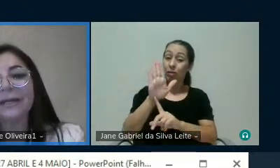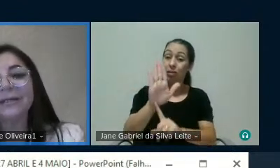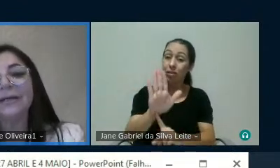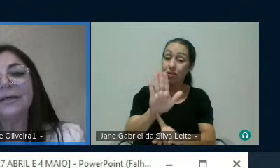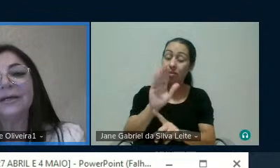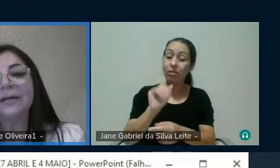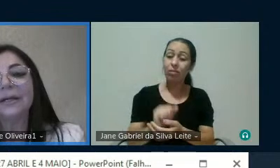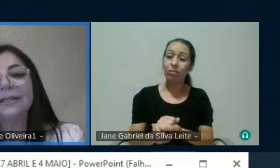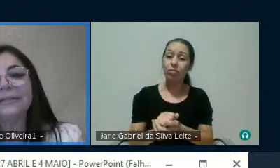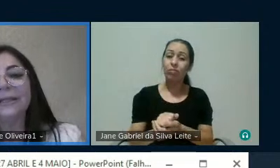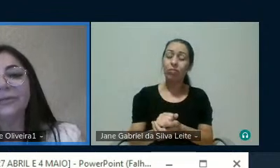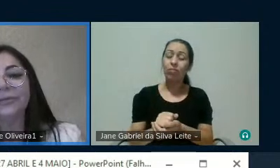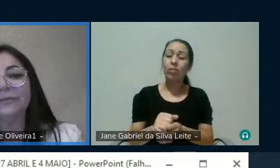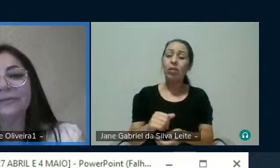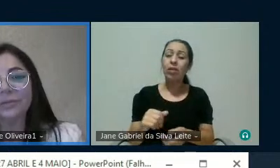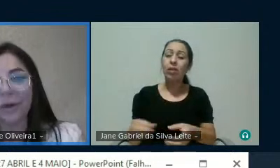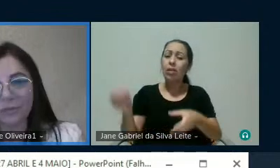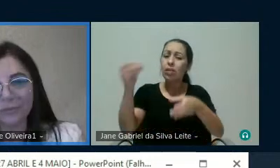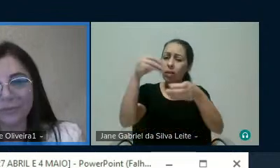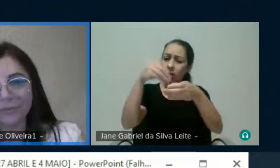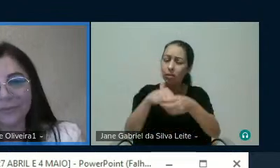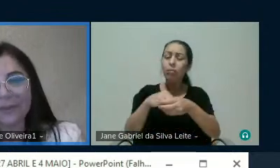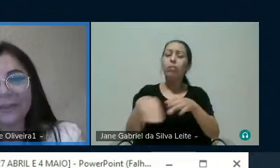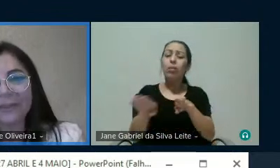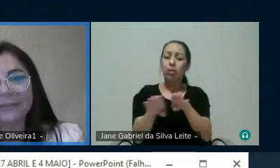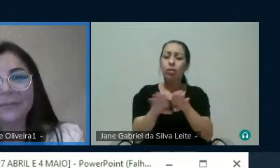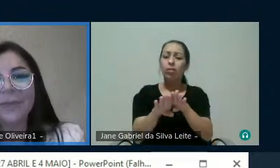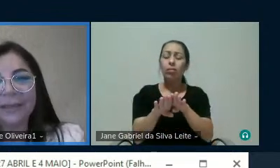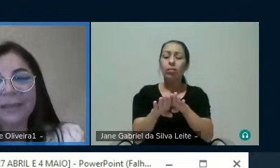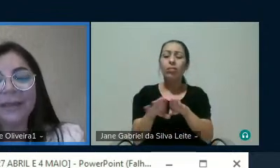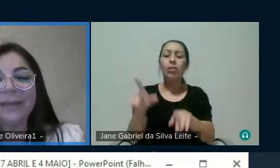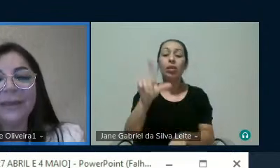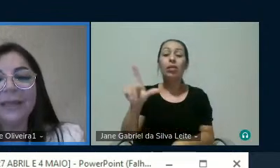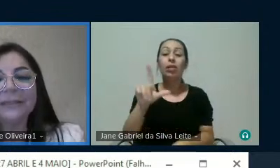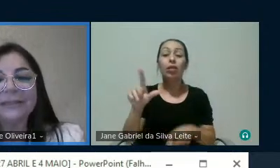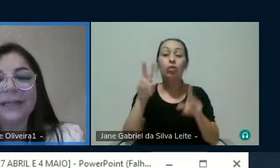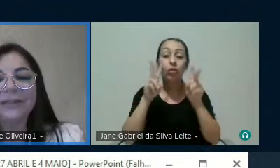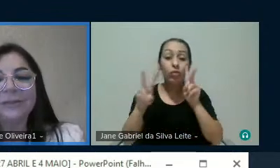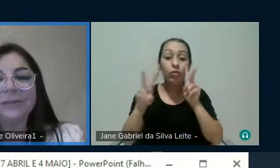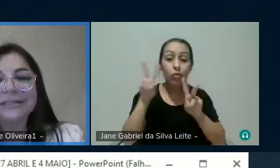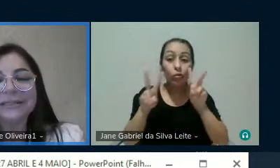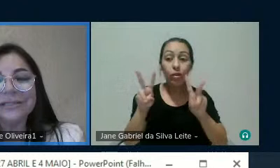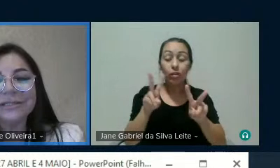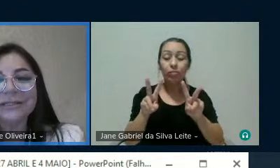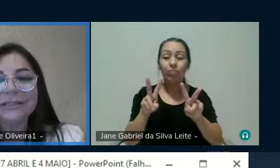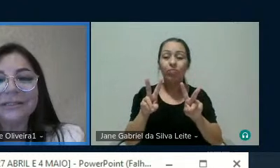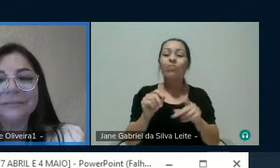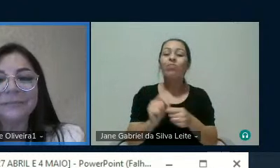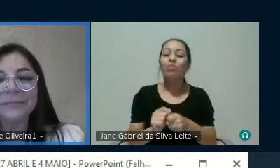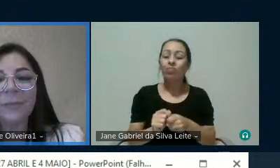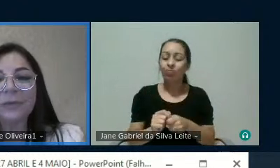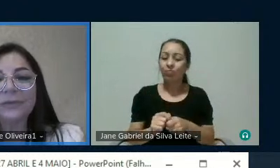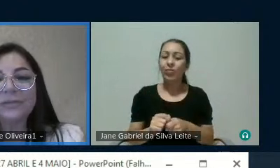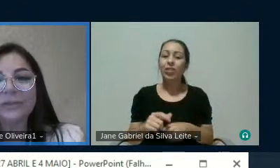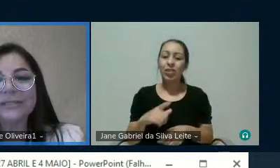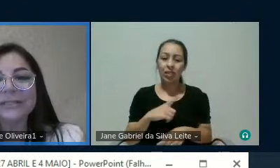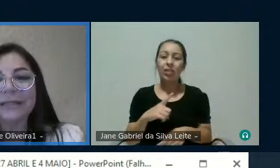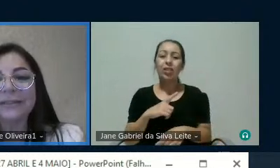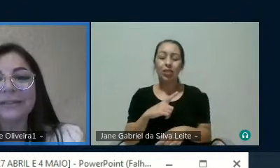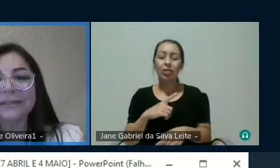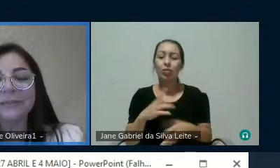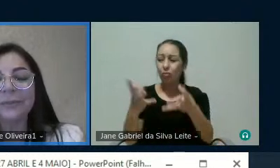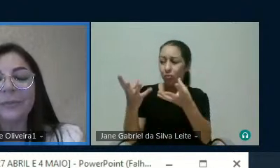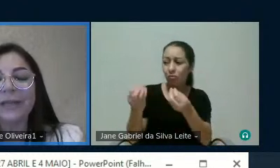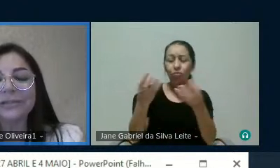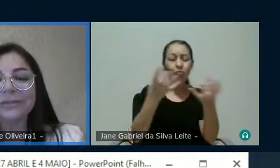dentro da literatura visual, que também está atraindo bastante produções,